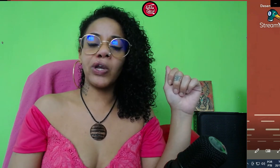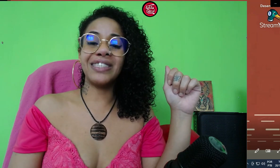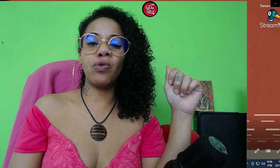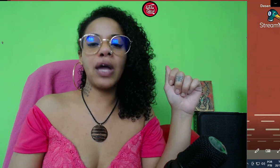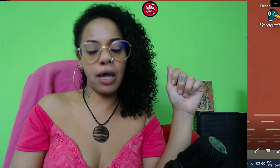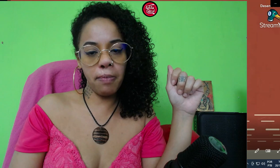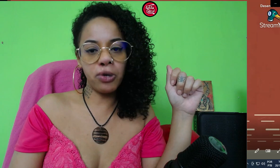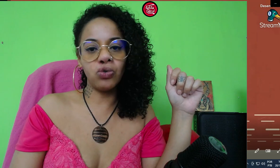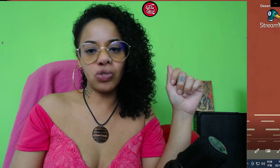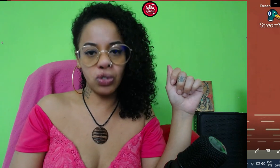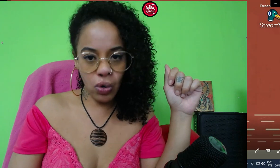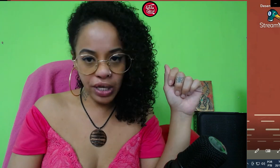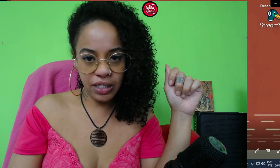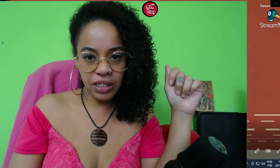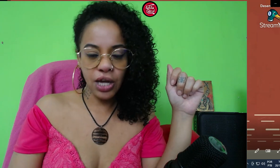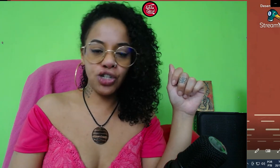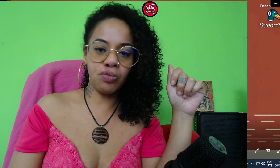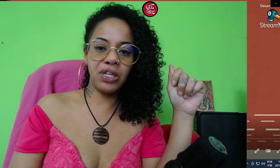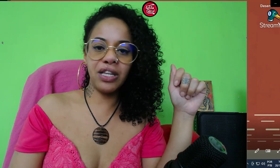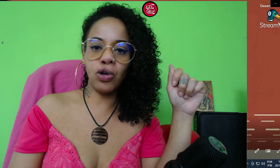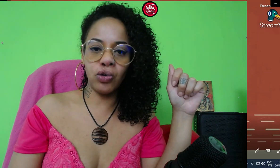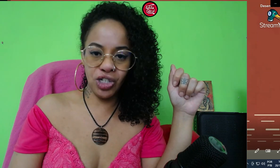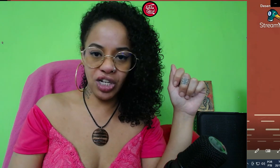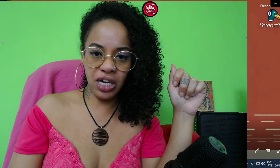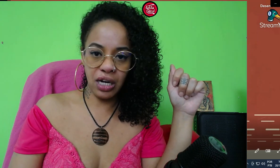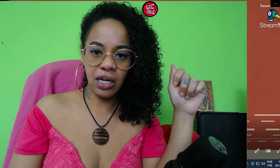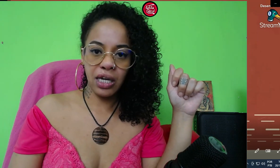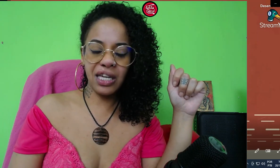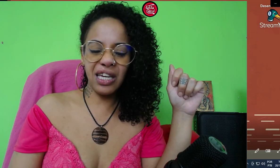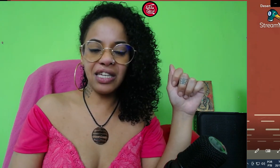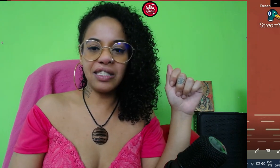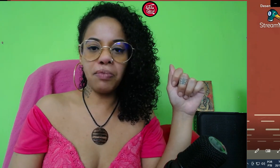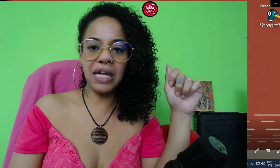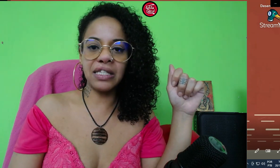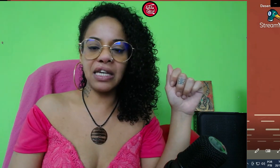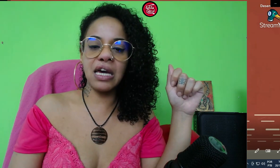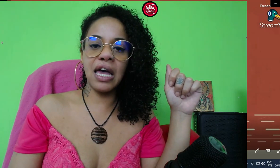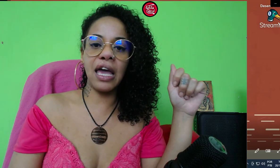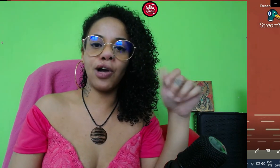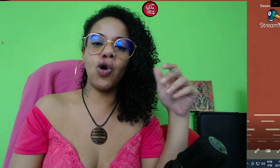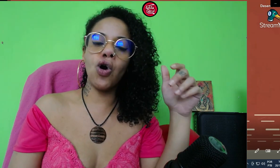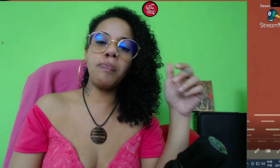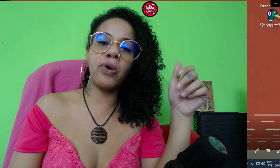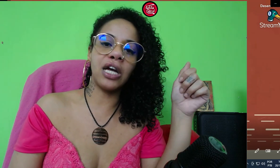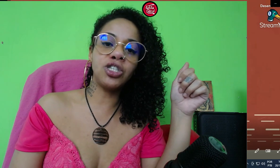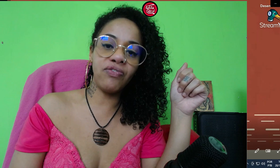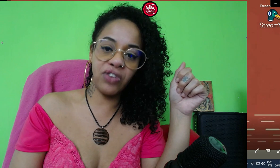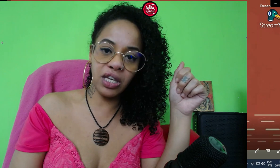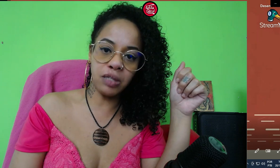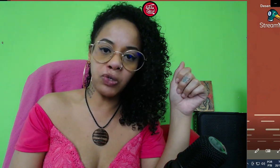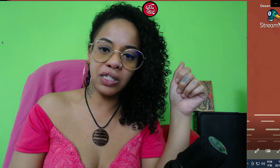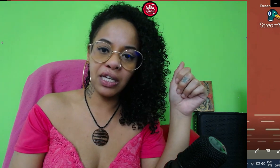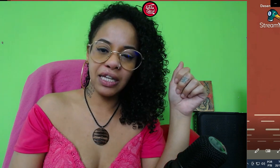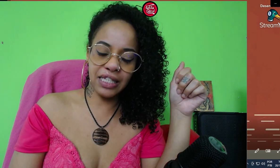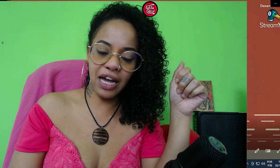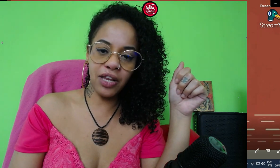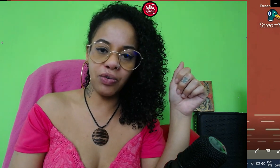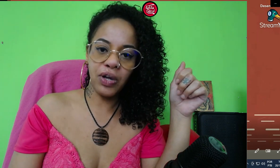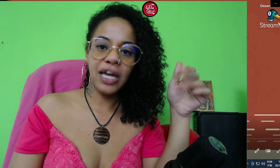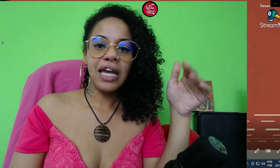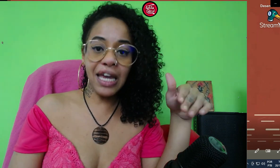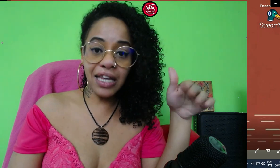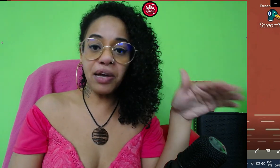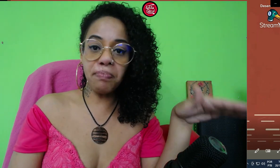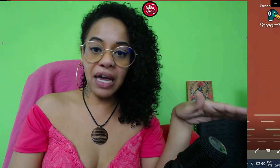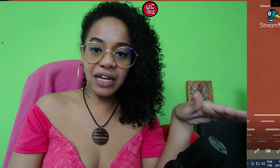porque são reproduções de uma ideologia que se baseia em corporativismos certo